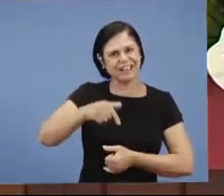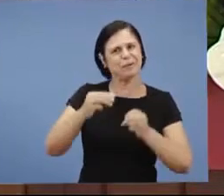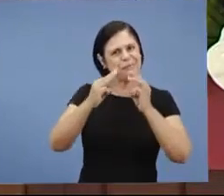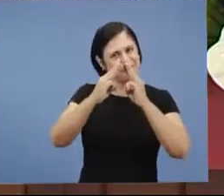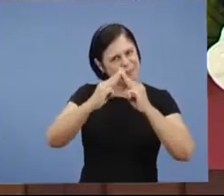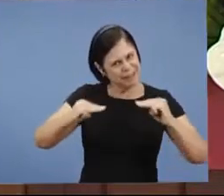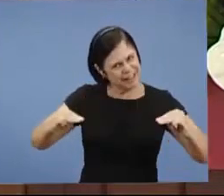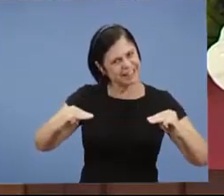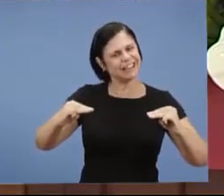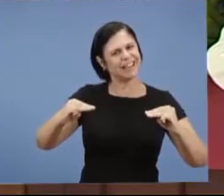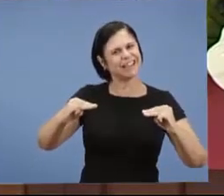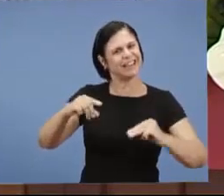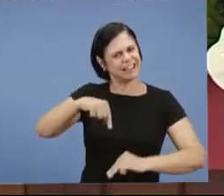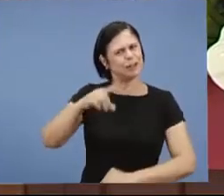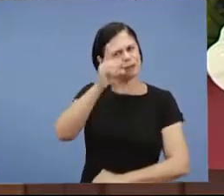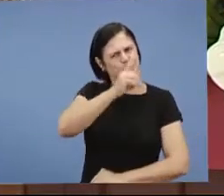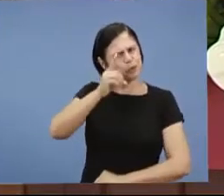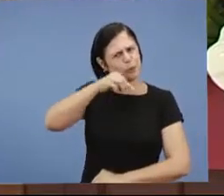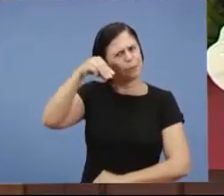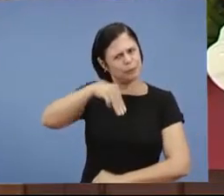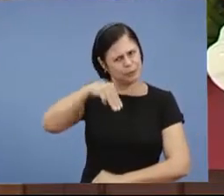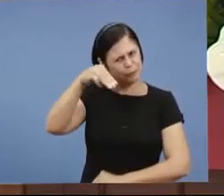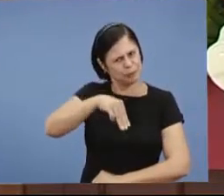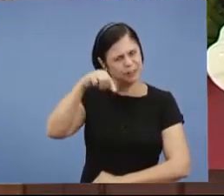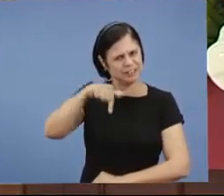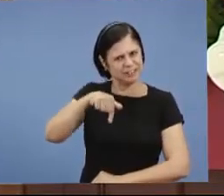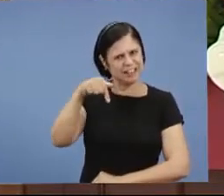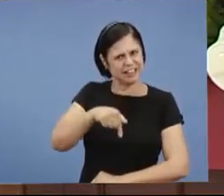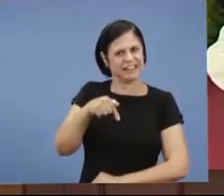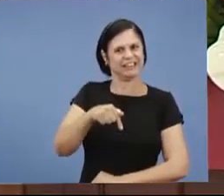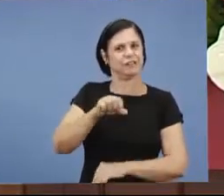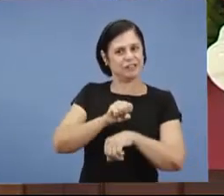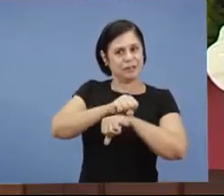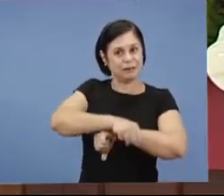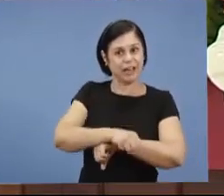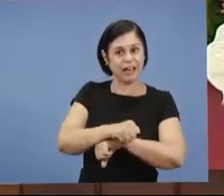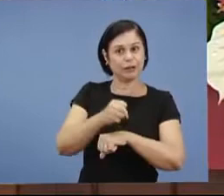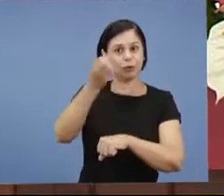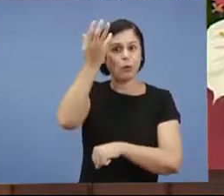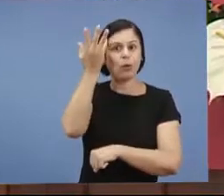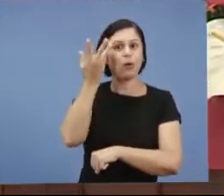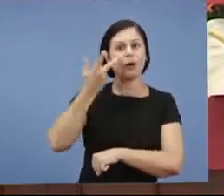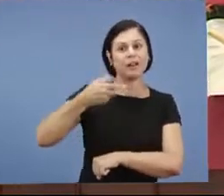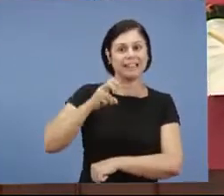no Manaim de Marechal Floriano durante estes dias.